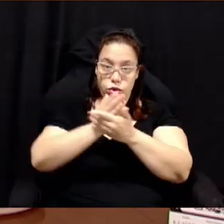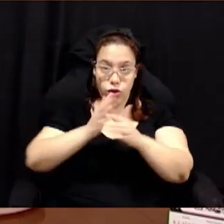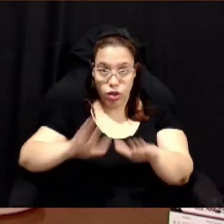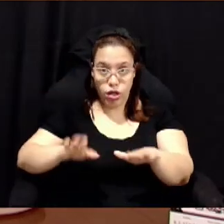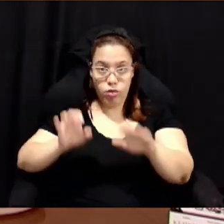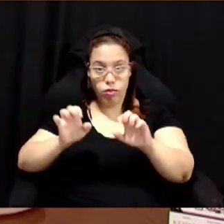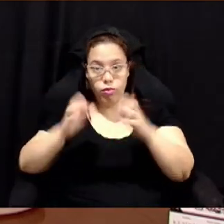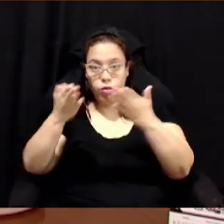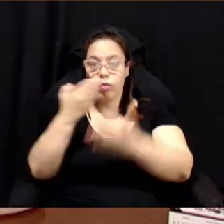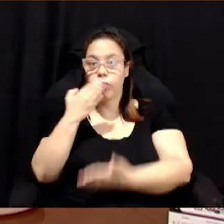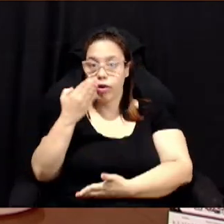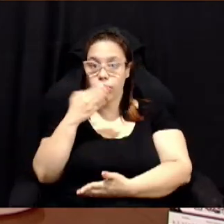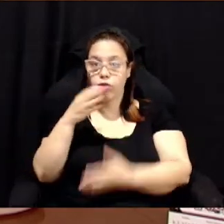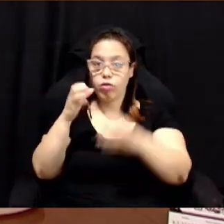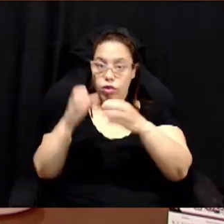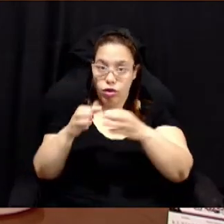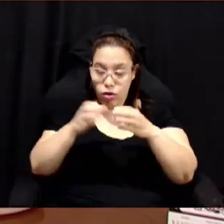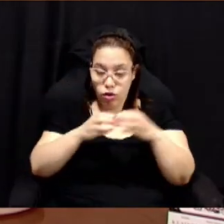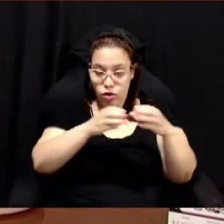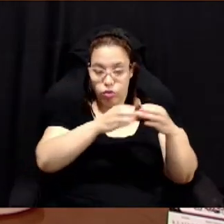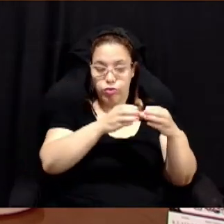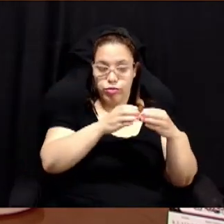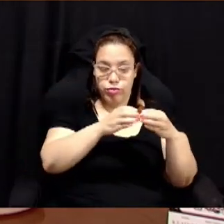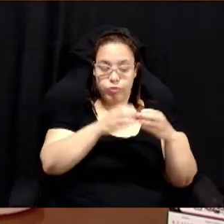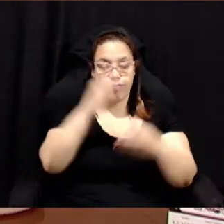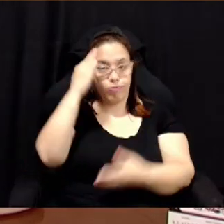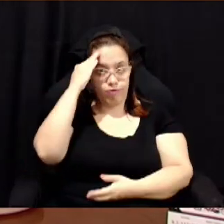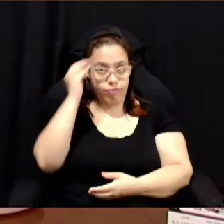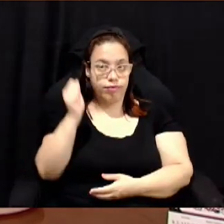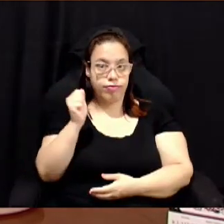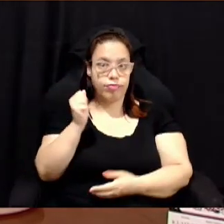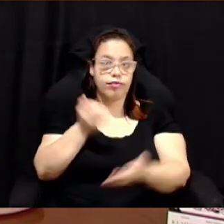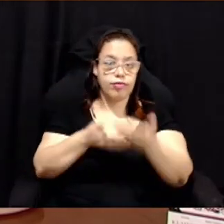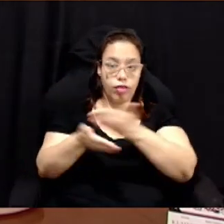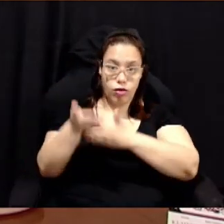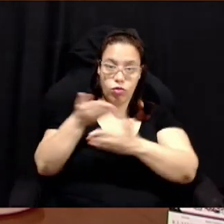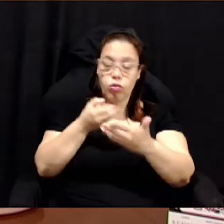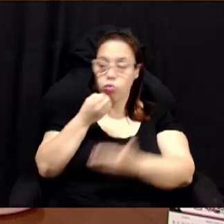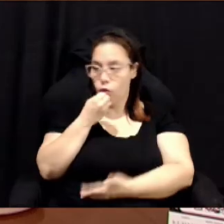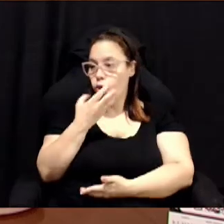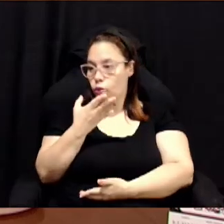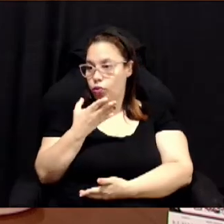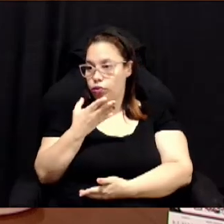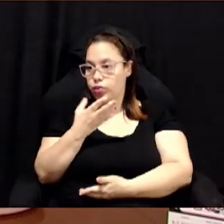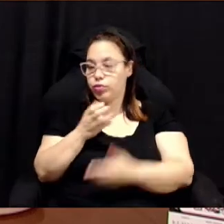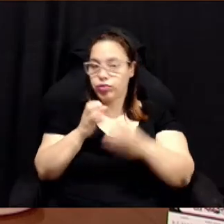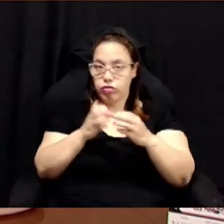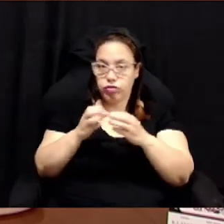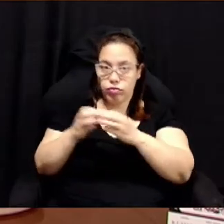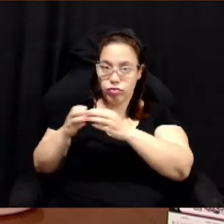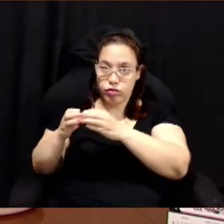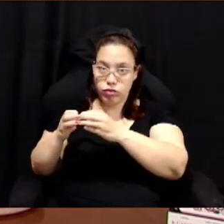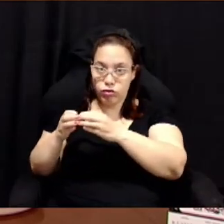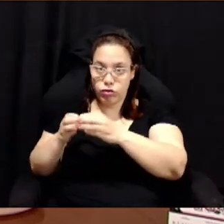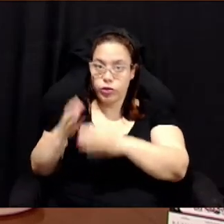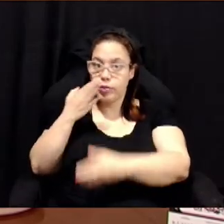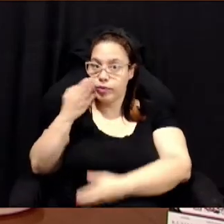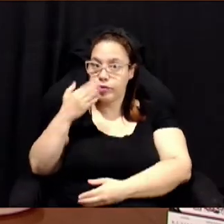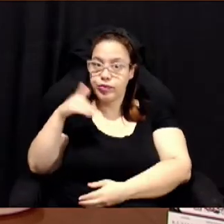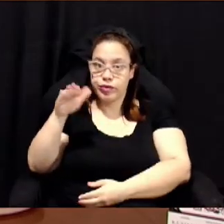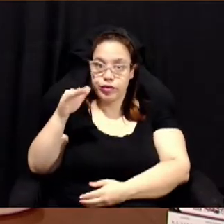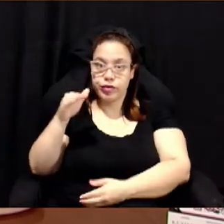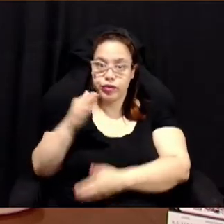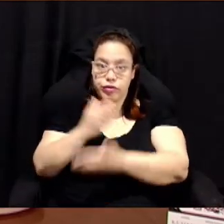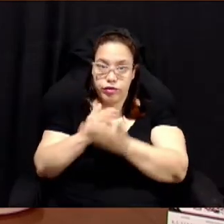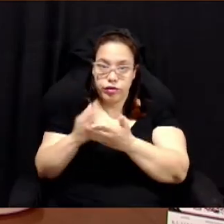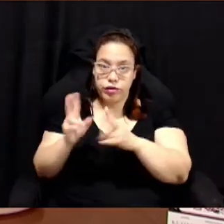por aqueles pratos, e a gente foi entendendo que foi uma demanda. Então, alguns pratos que realmente o pessoal pede mais, a gente começa a manter